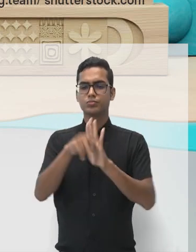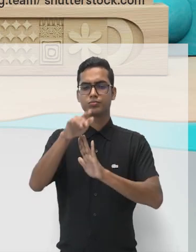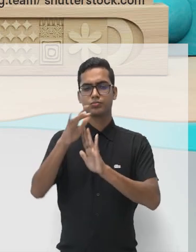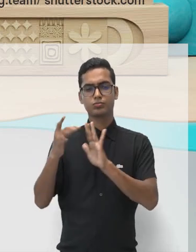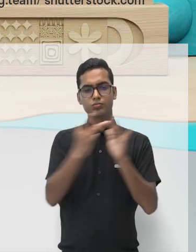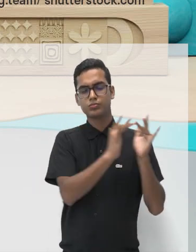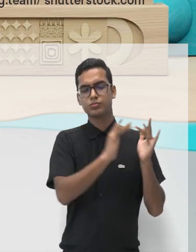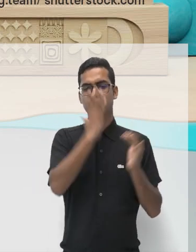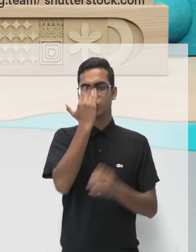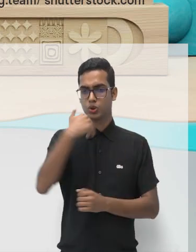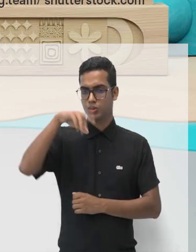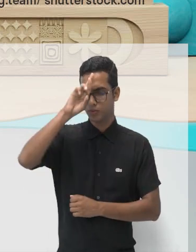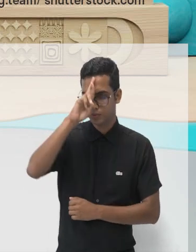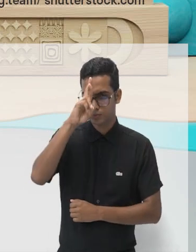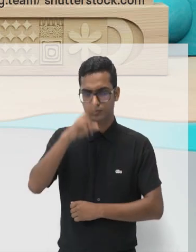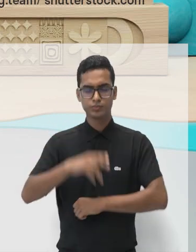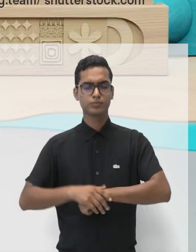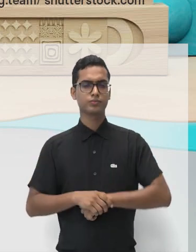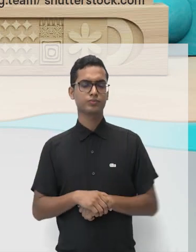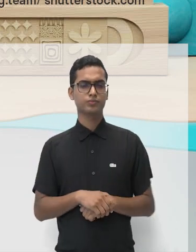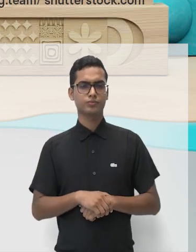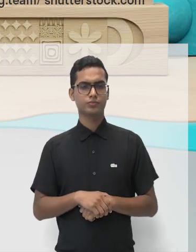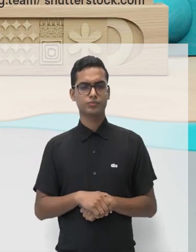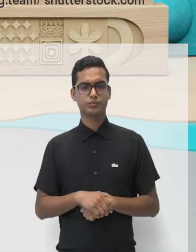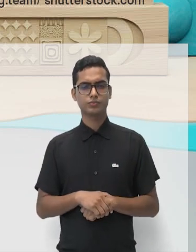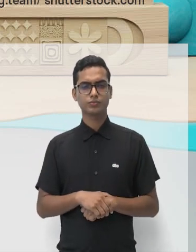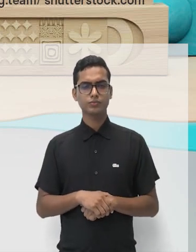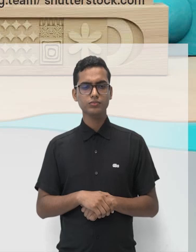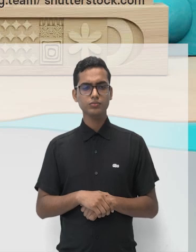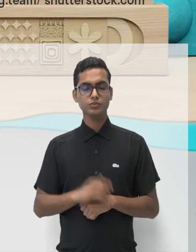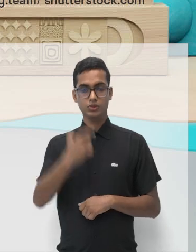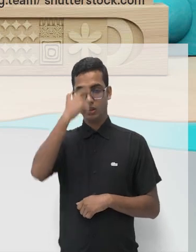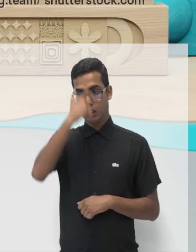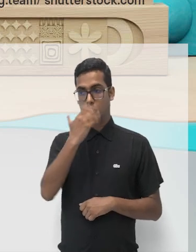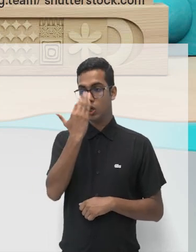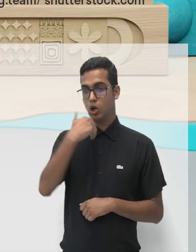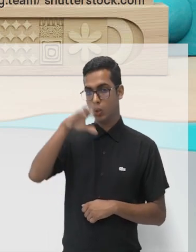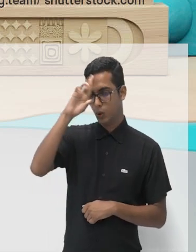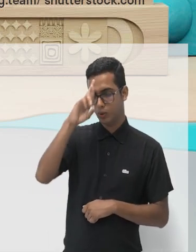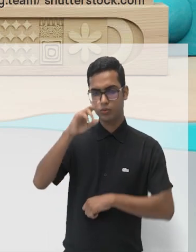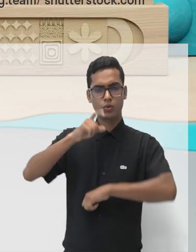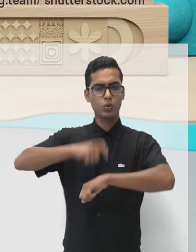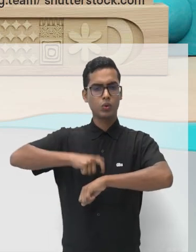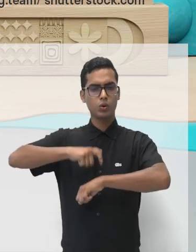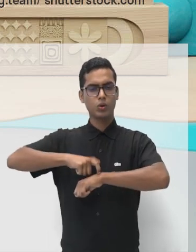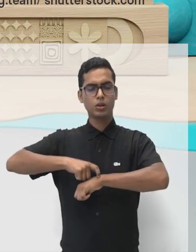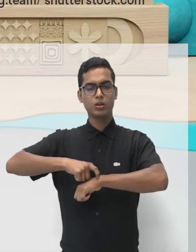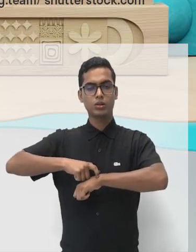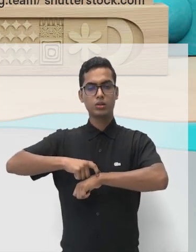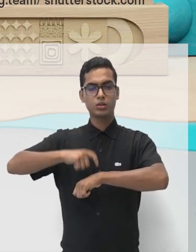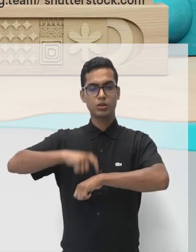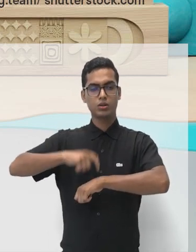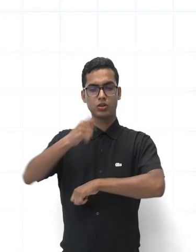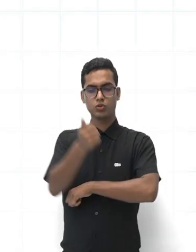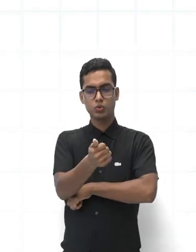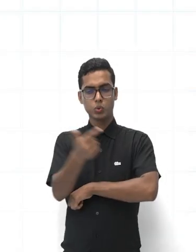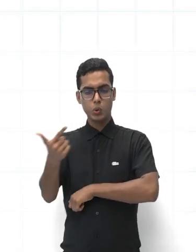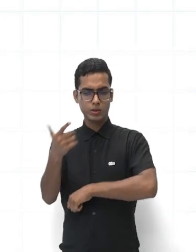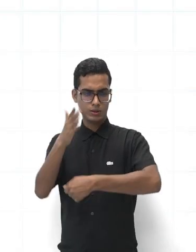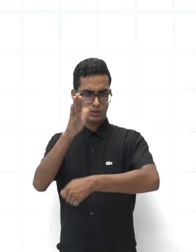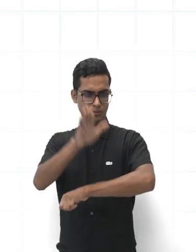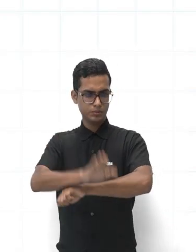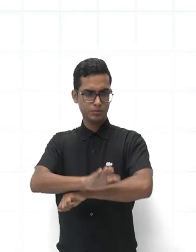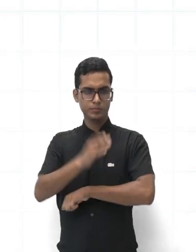lunch at 12 p.m. Eu almoço às 12. Vamos ver aqui a rotina do Solomon, o que